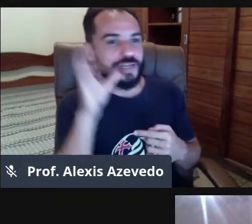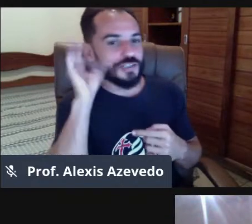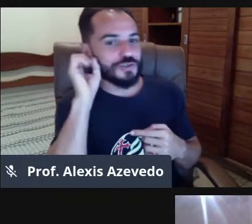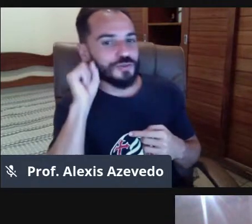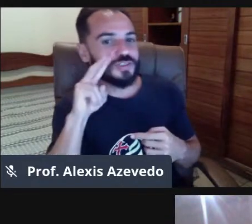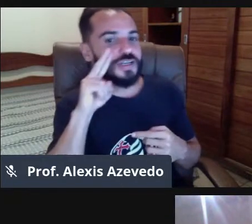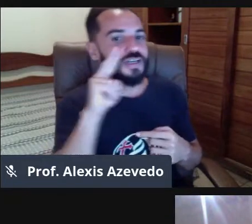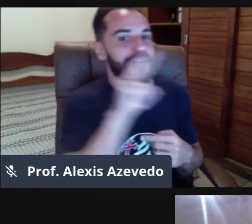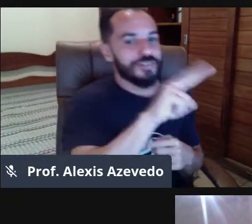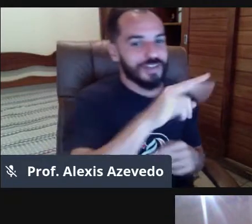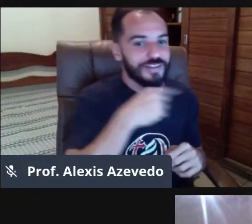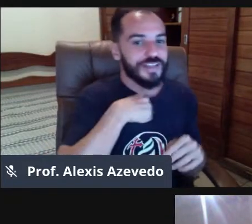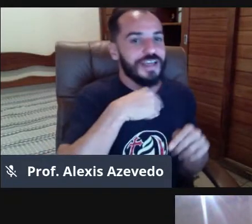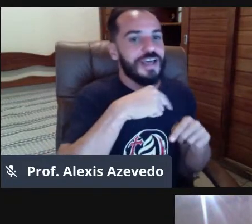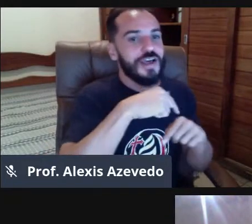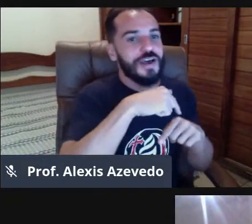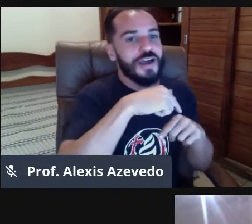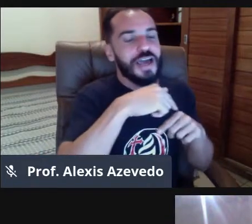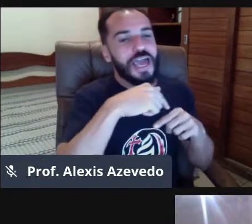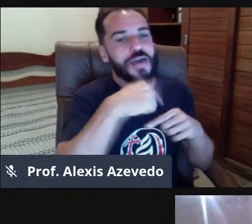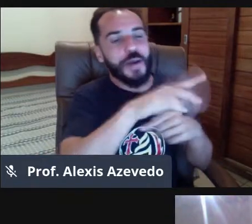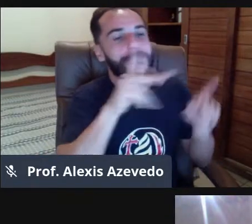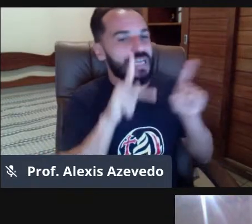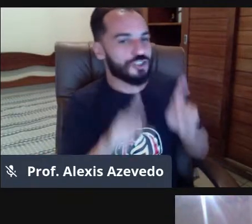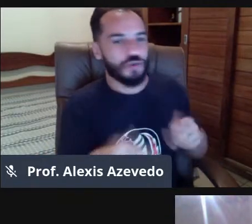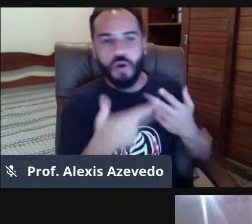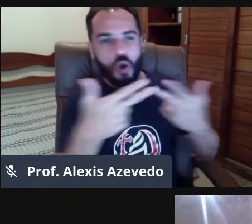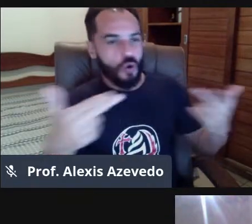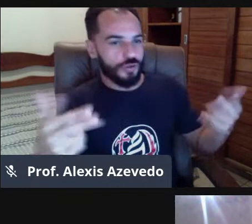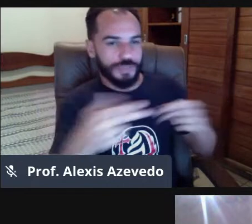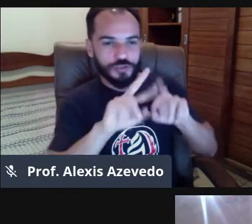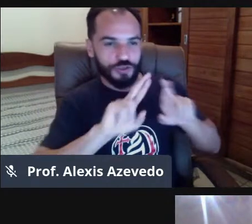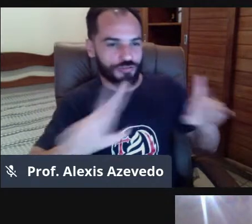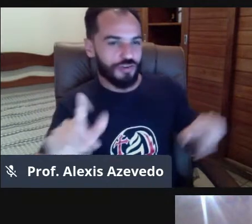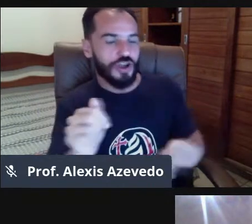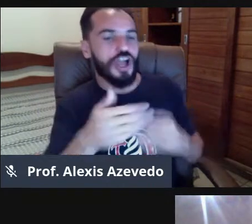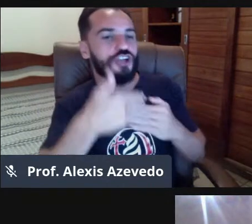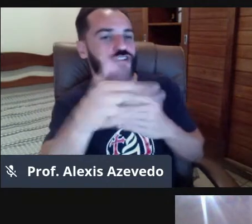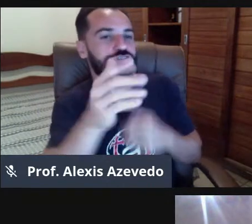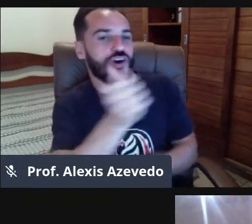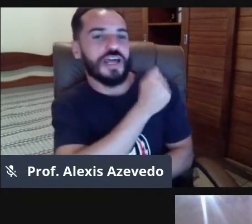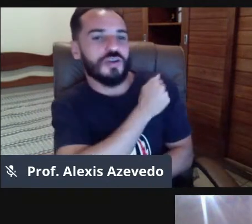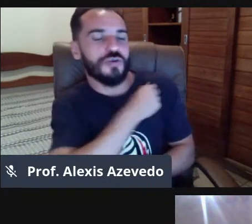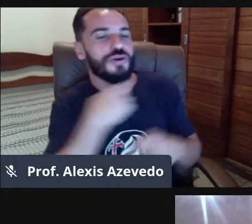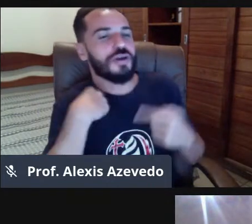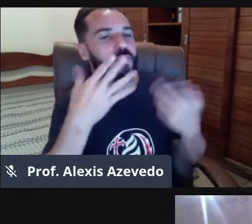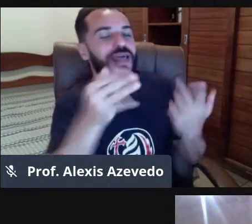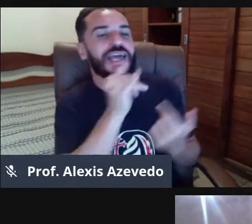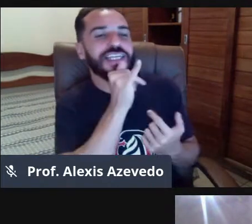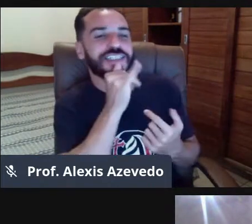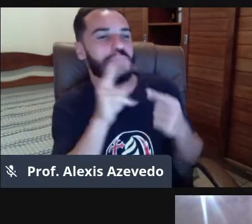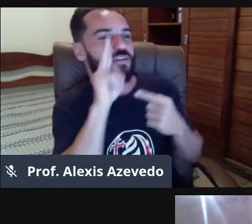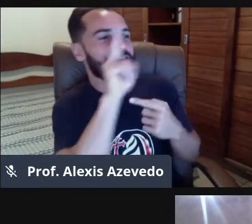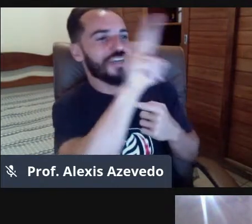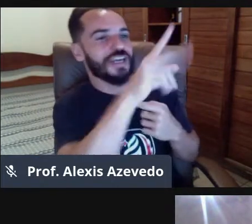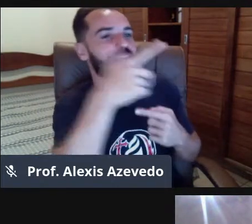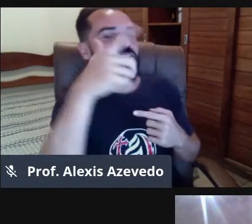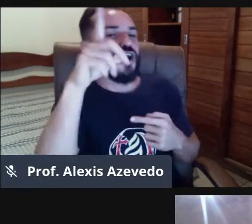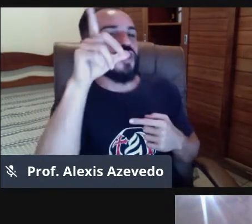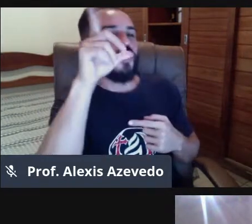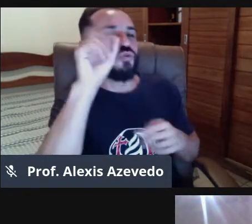indo aproveitar a escola, o espaço lá, para ver pôr do sol, para marcar